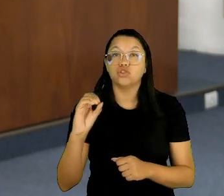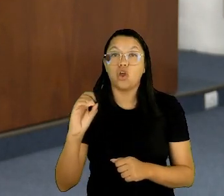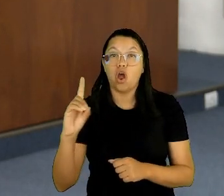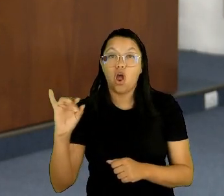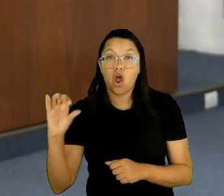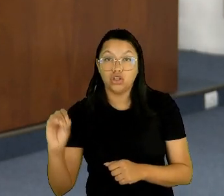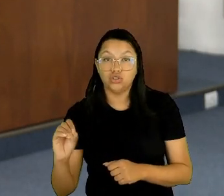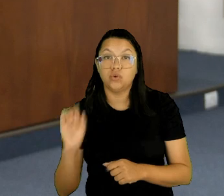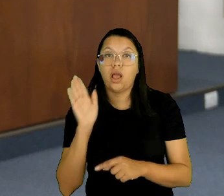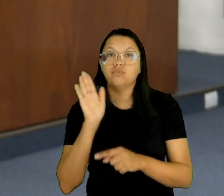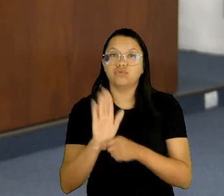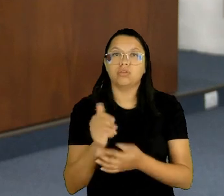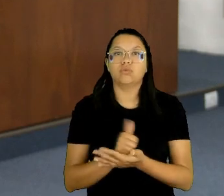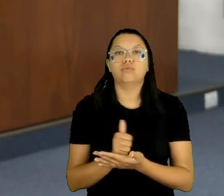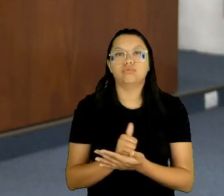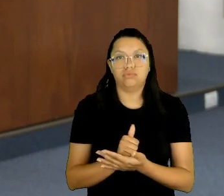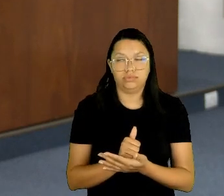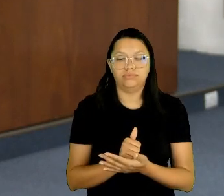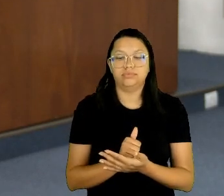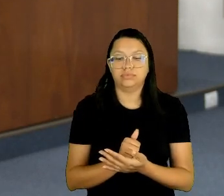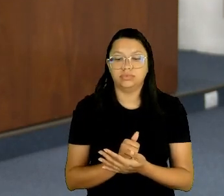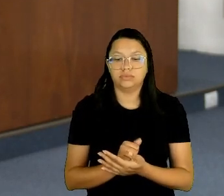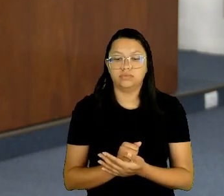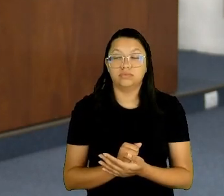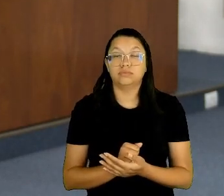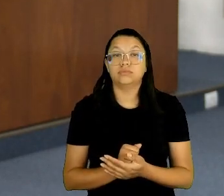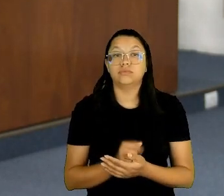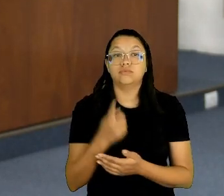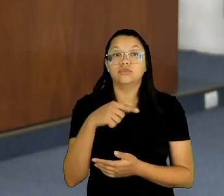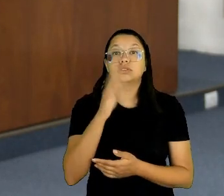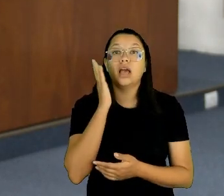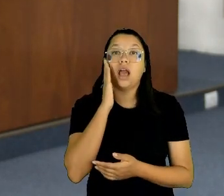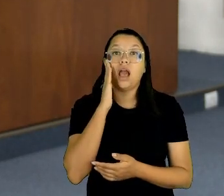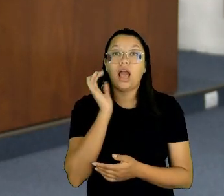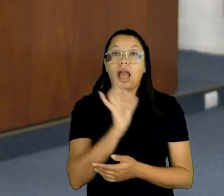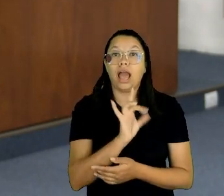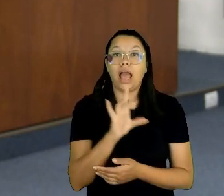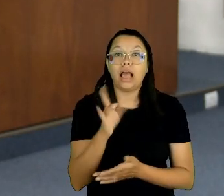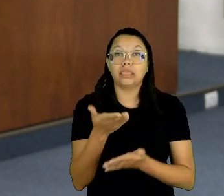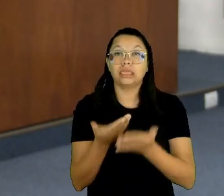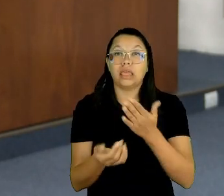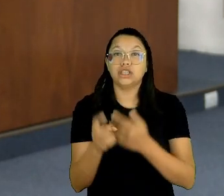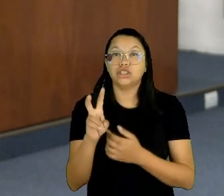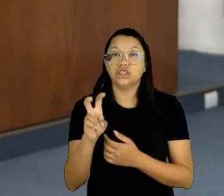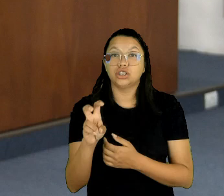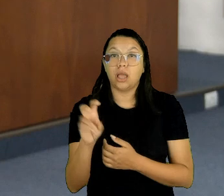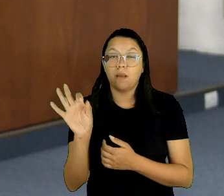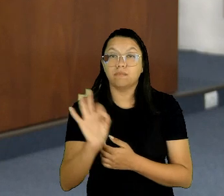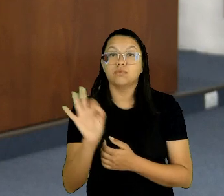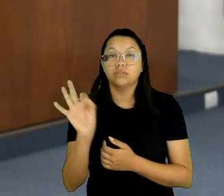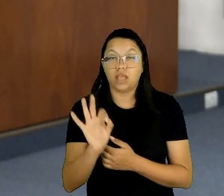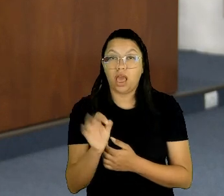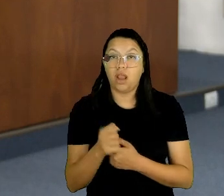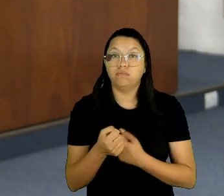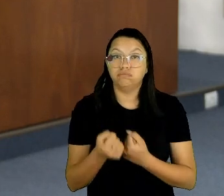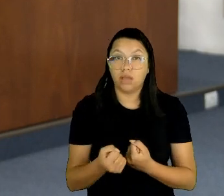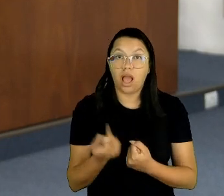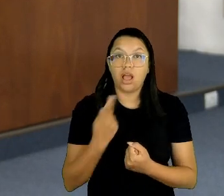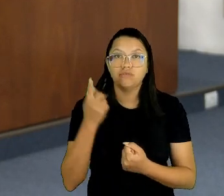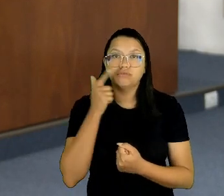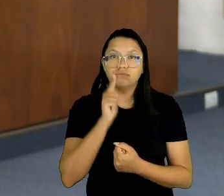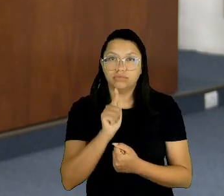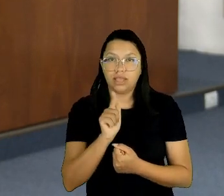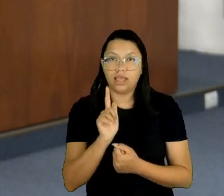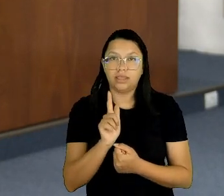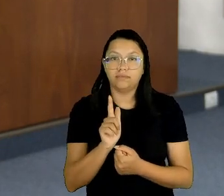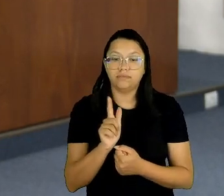sólido, tudo isso ajuda no controle da pressão. E até para a gente ter uma ideia, a cada perda de 5% aqui do